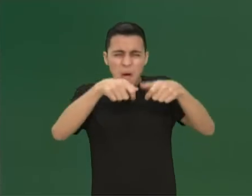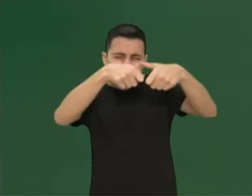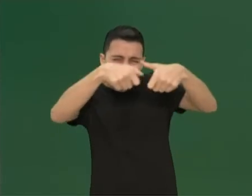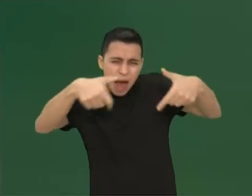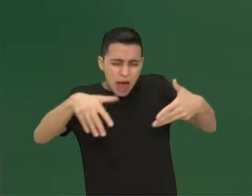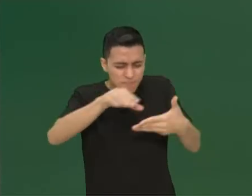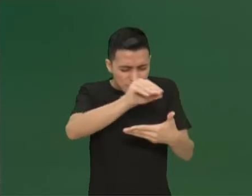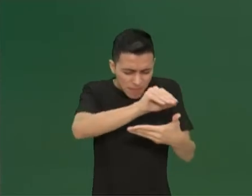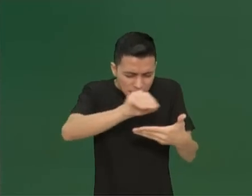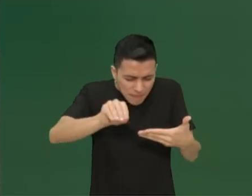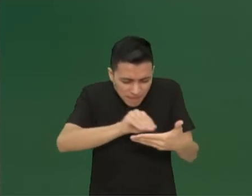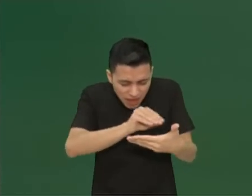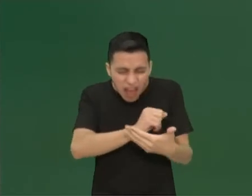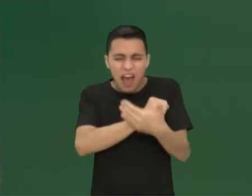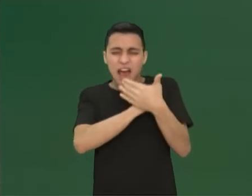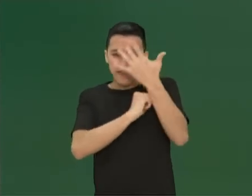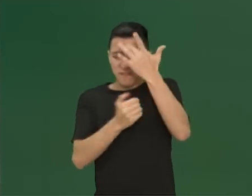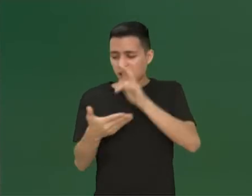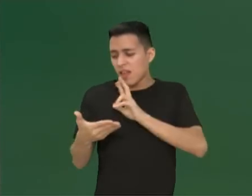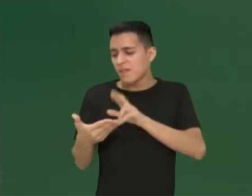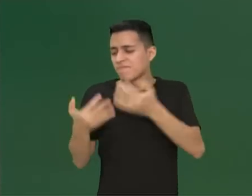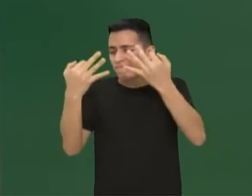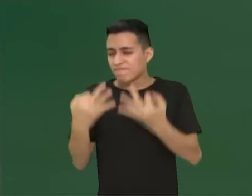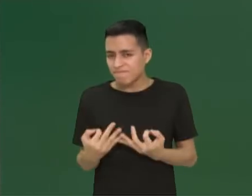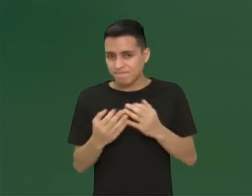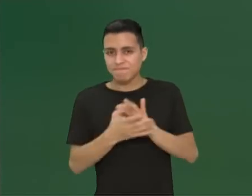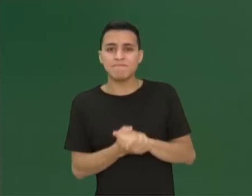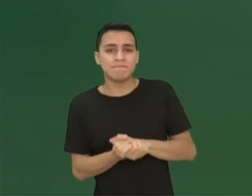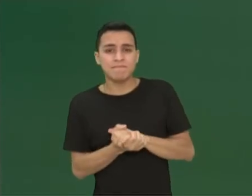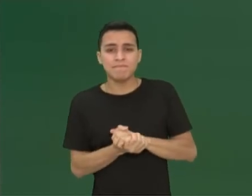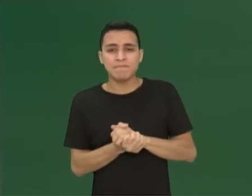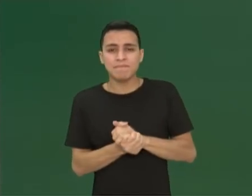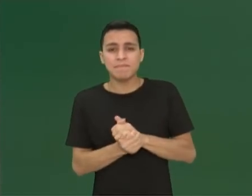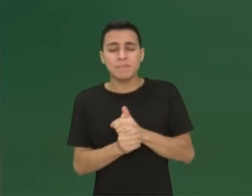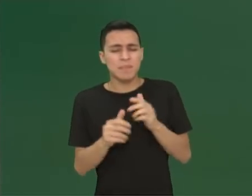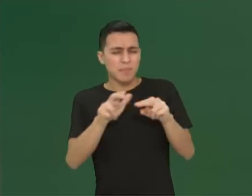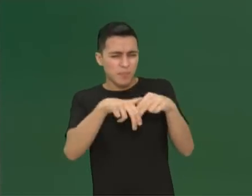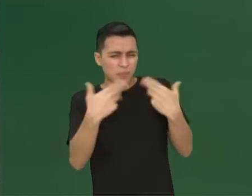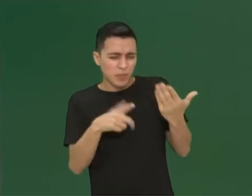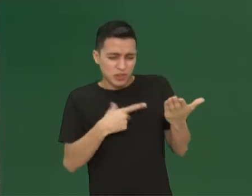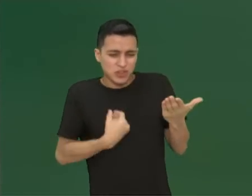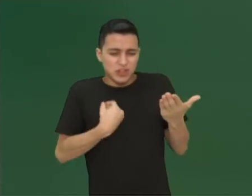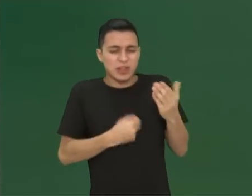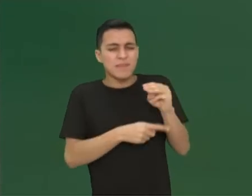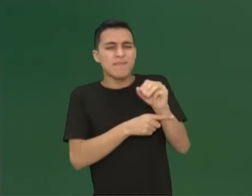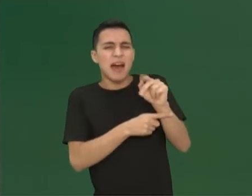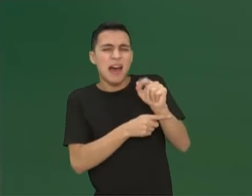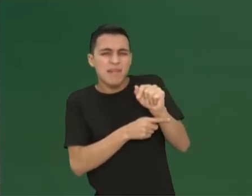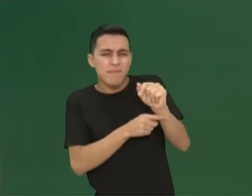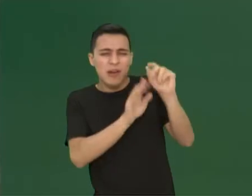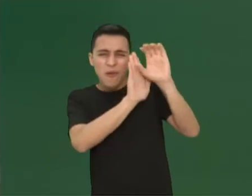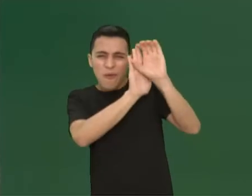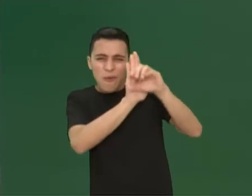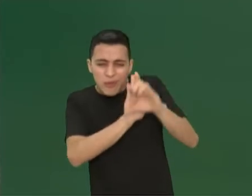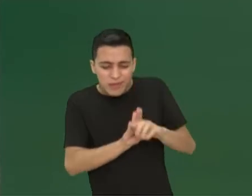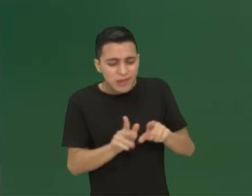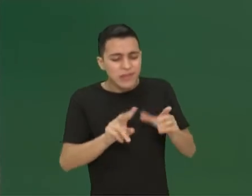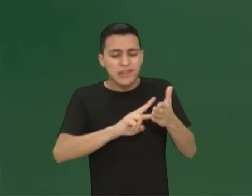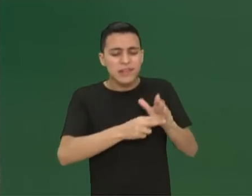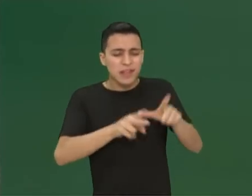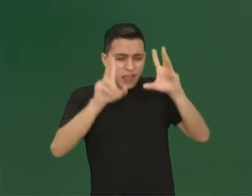Seguiram minha dica? Foi fácil, né? Usando, essa é a função do mapa conceitual. Ele traz um resumo,